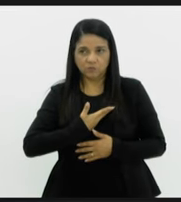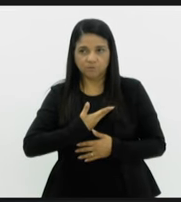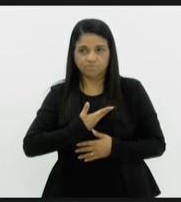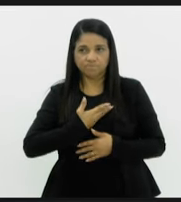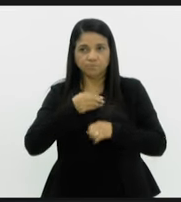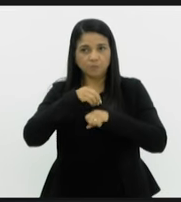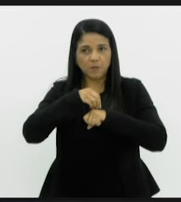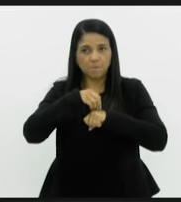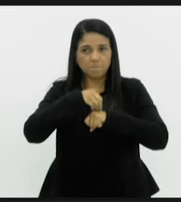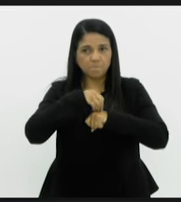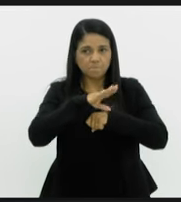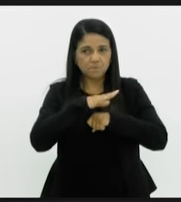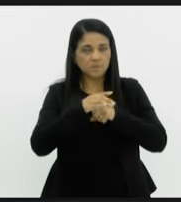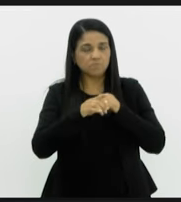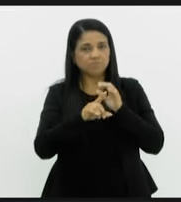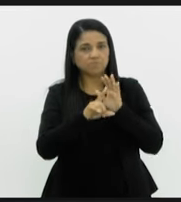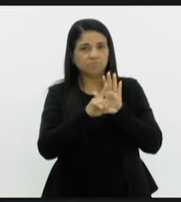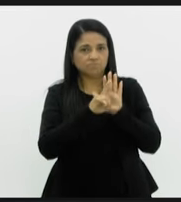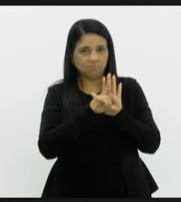Está sem som.